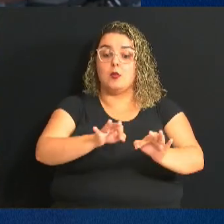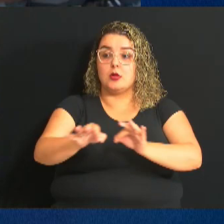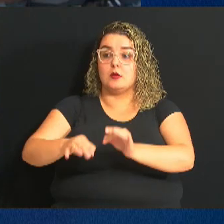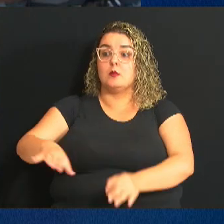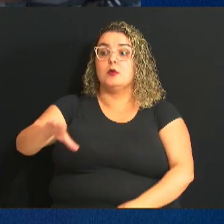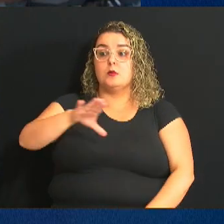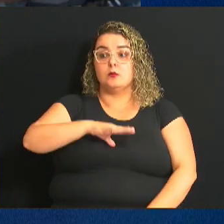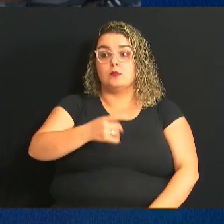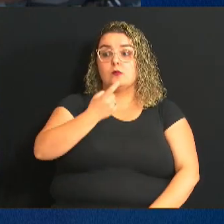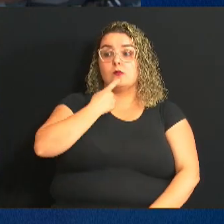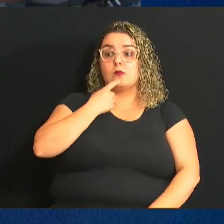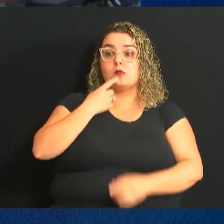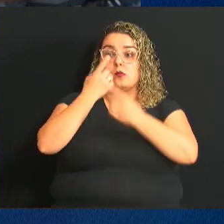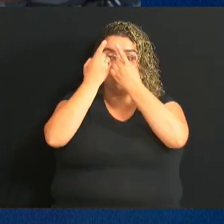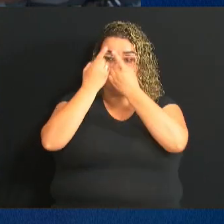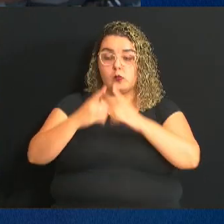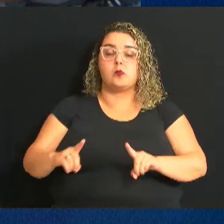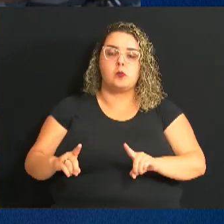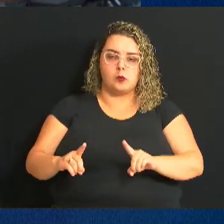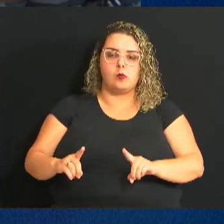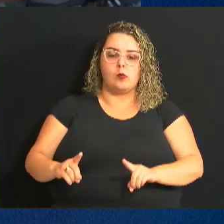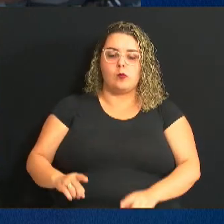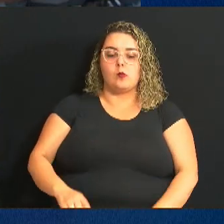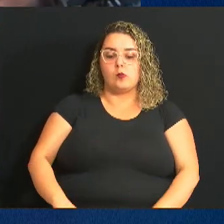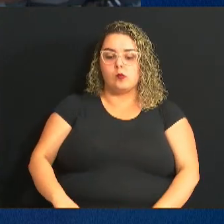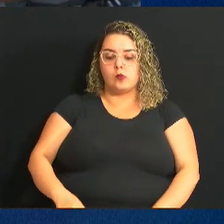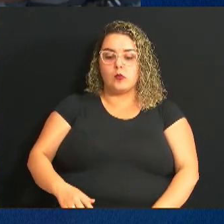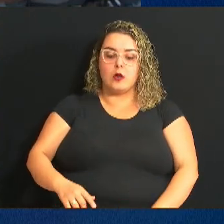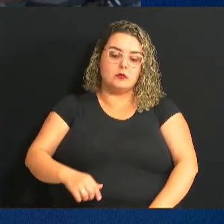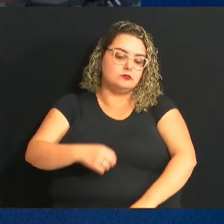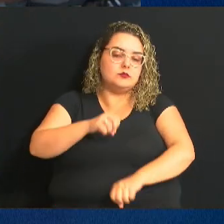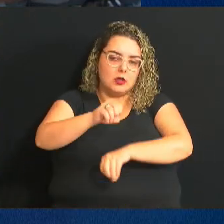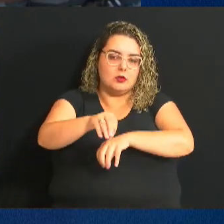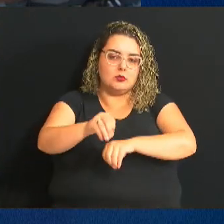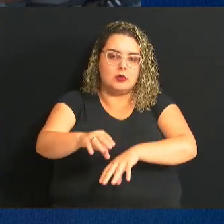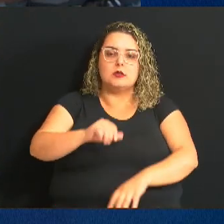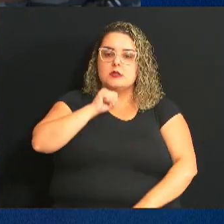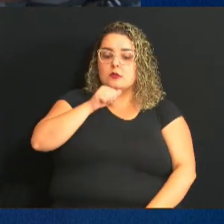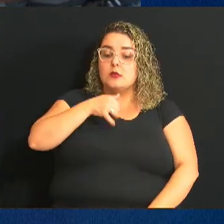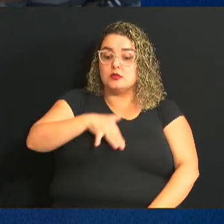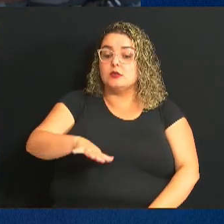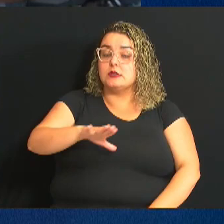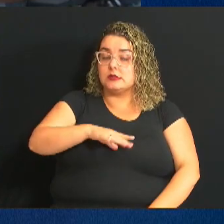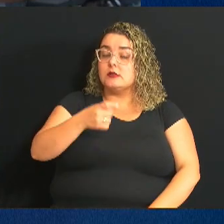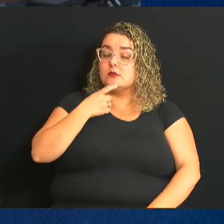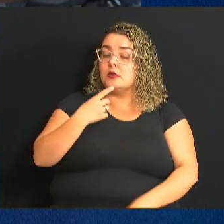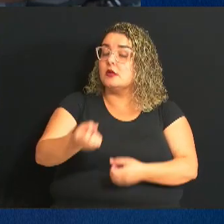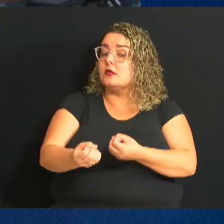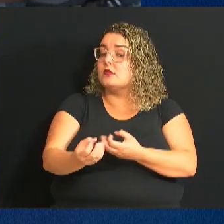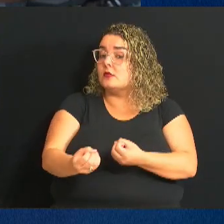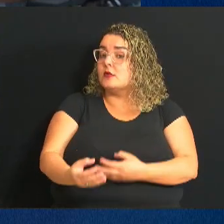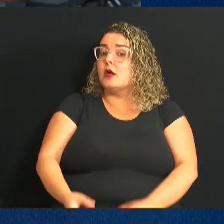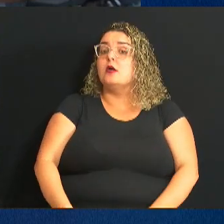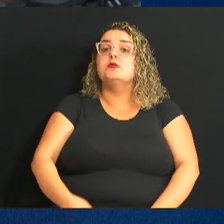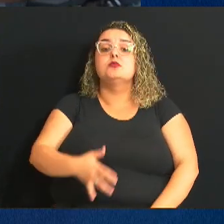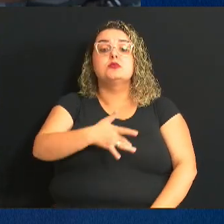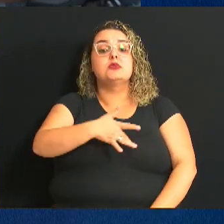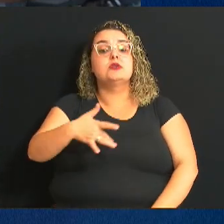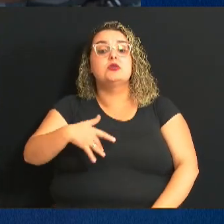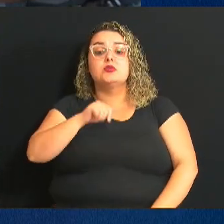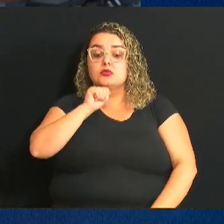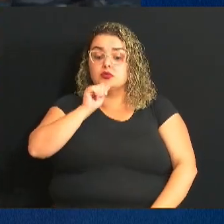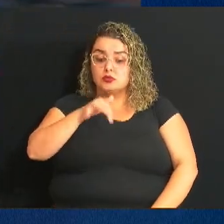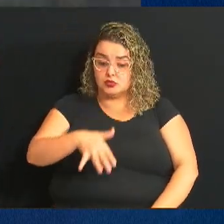de Dignidade e Educação Menstrual em Campinas, para promover informações sobre saúde menstrual e